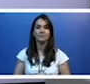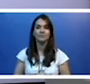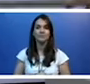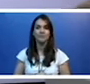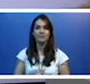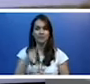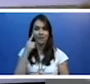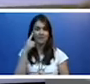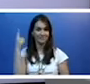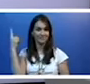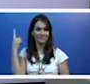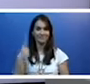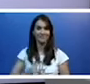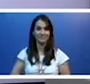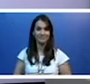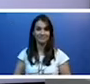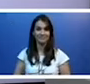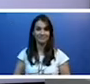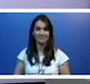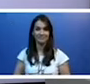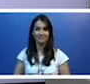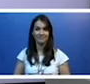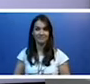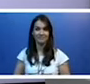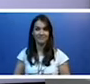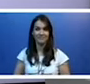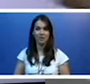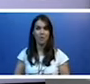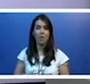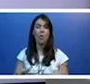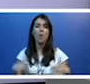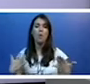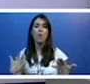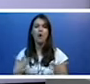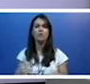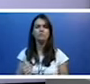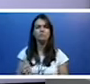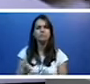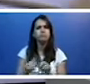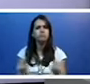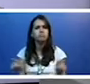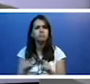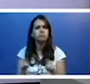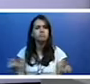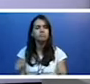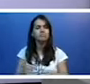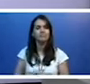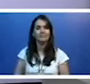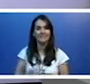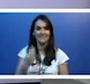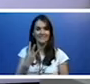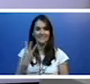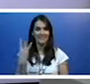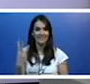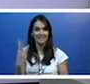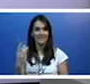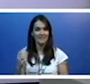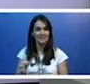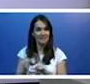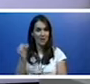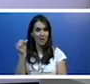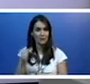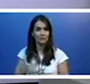indicado na figura que essa daqui a medida obtida para esse ângulo foi 33 graus então